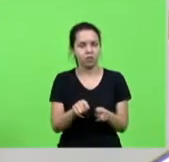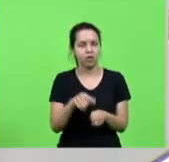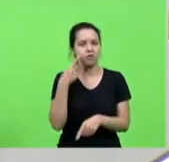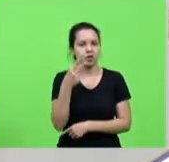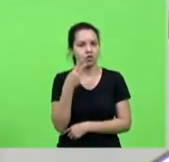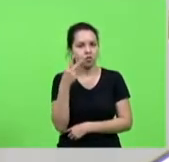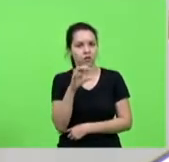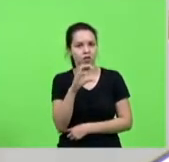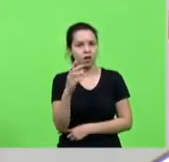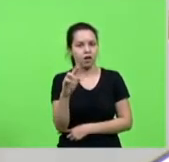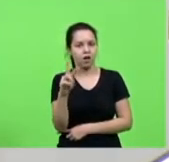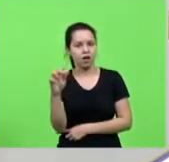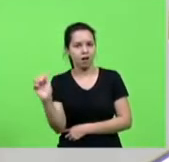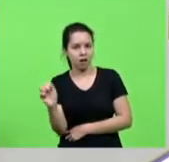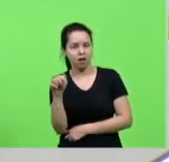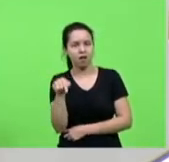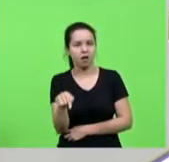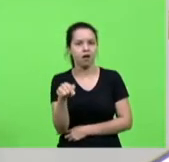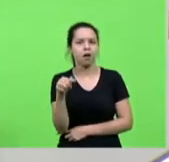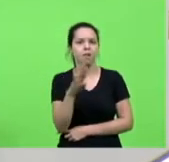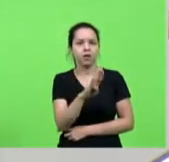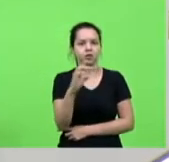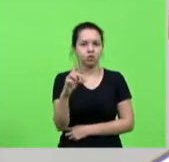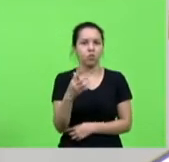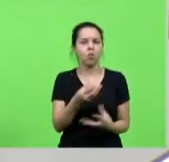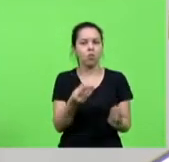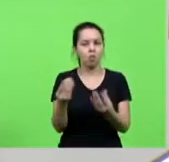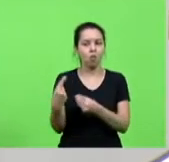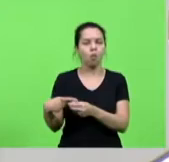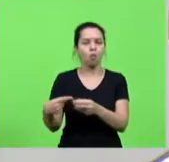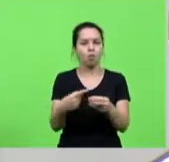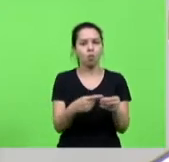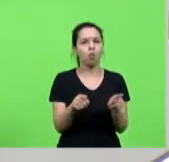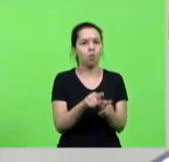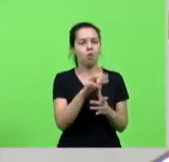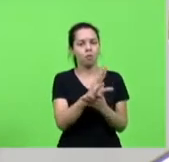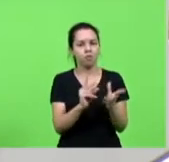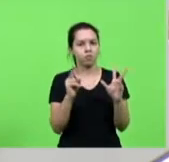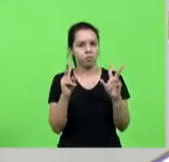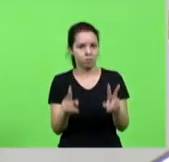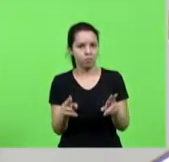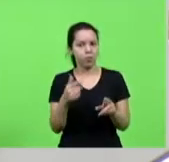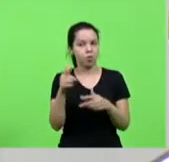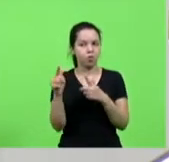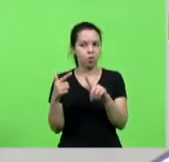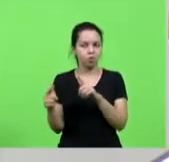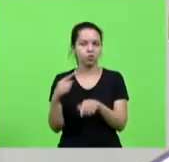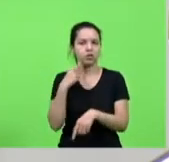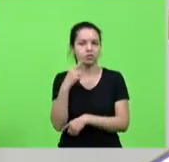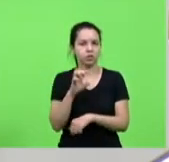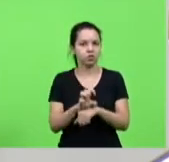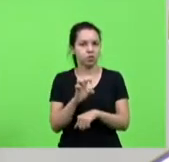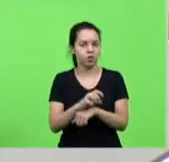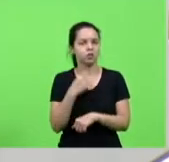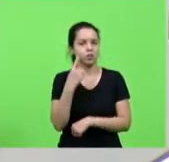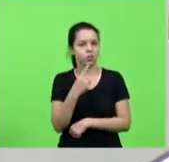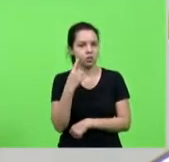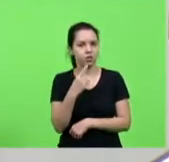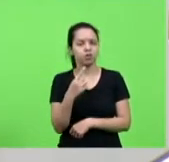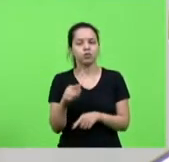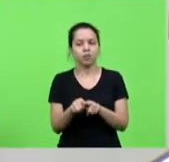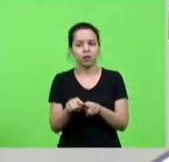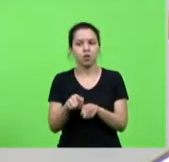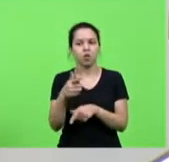Balneário Camboriú, e inúmeros outros municípios também estão fazendo o mesmo. Outros deputados estaduais de outros estados já